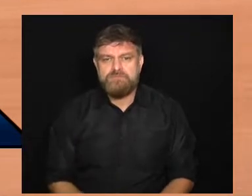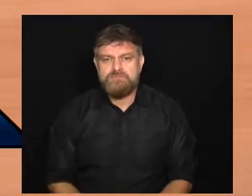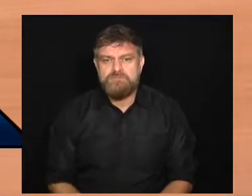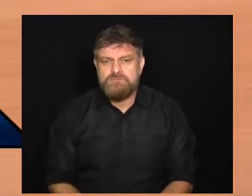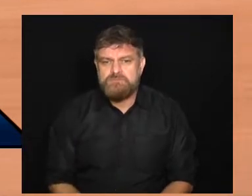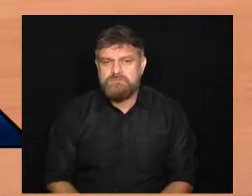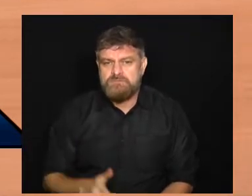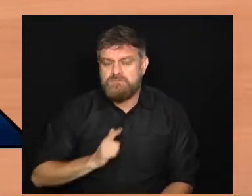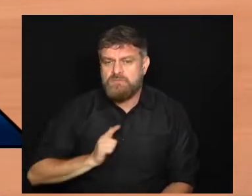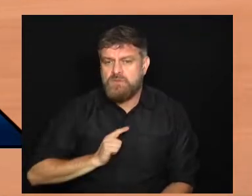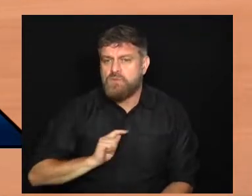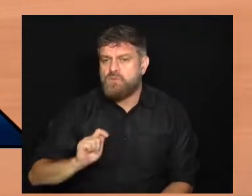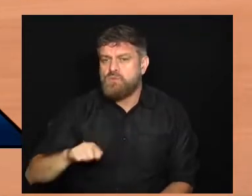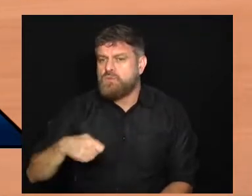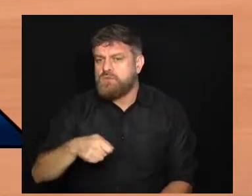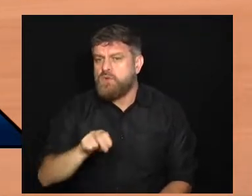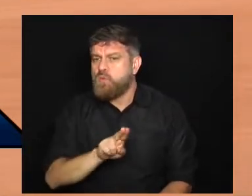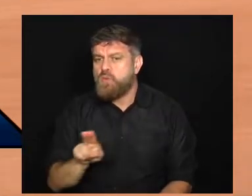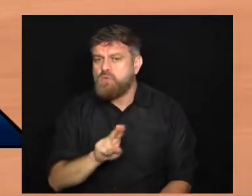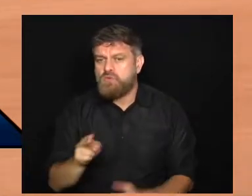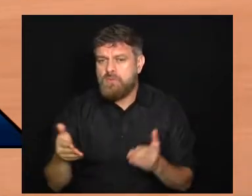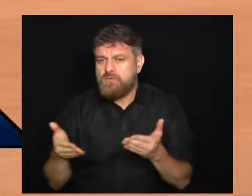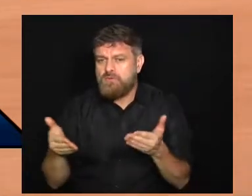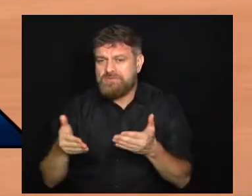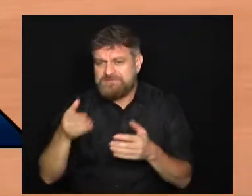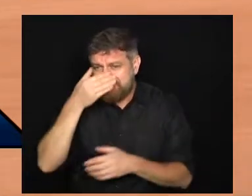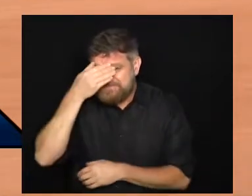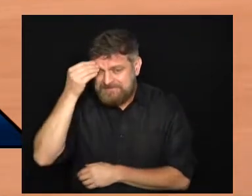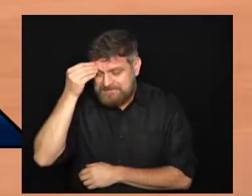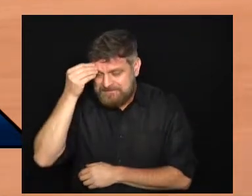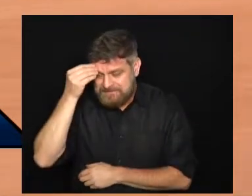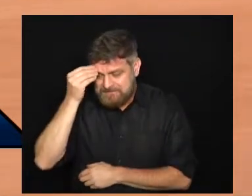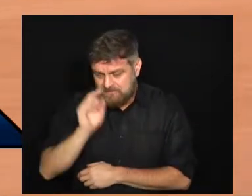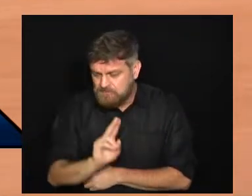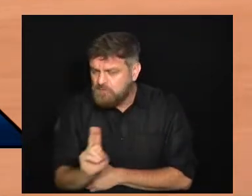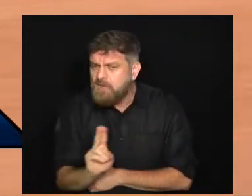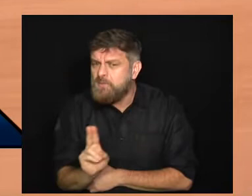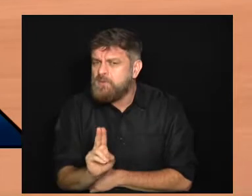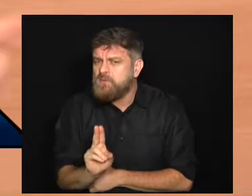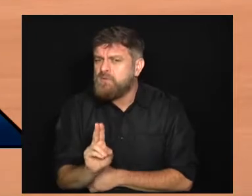o nome, né? Ganhou o nome hoje, eu li hoje também. Ele ganhou um nome agora, eu até esqueci como é que é, acho que é... Como é que é?